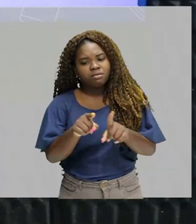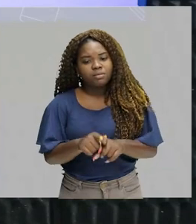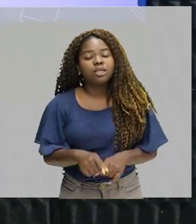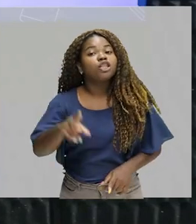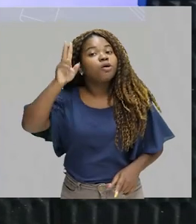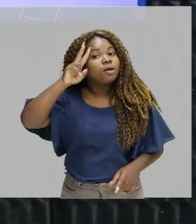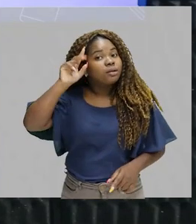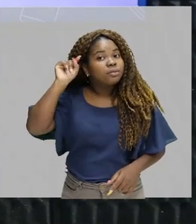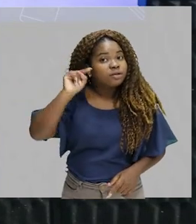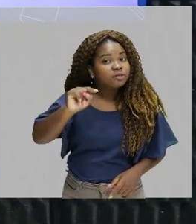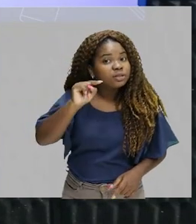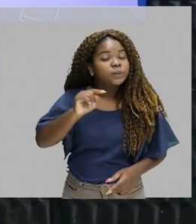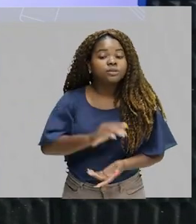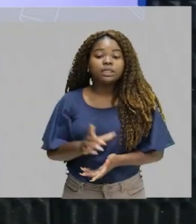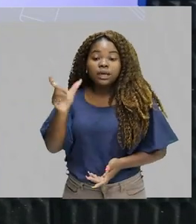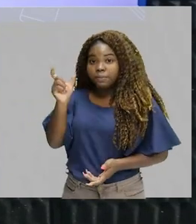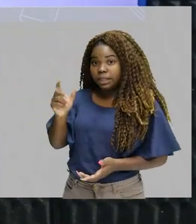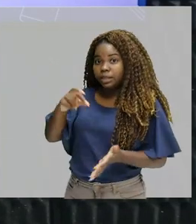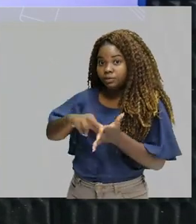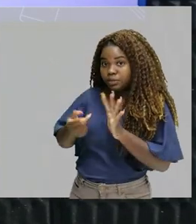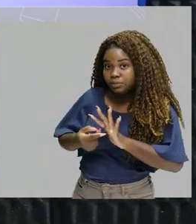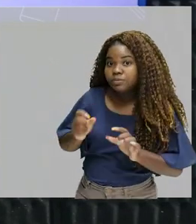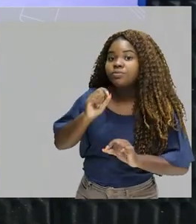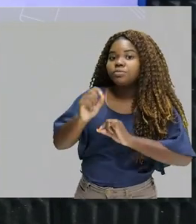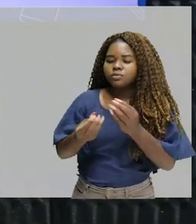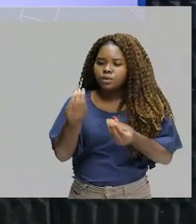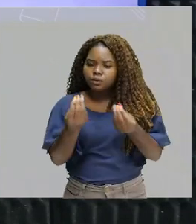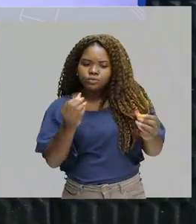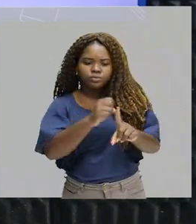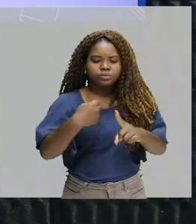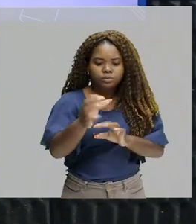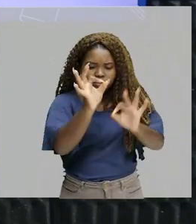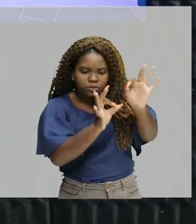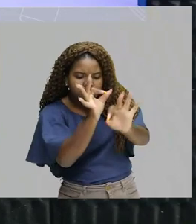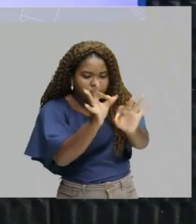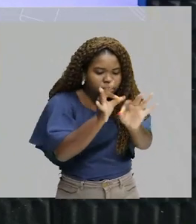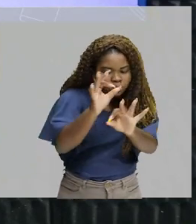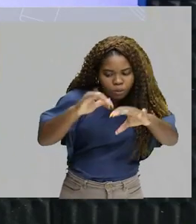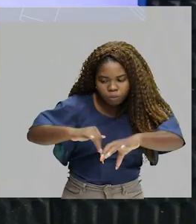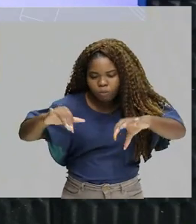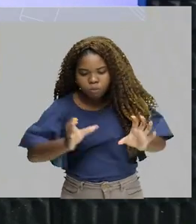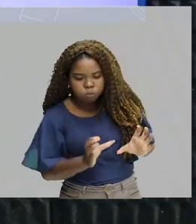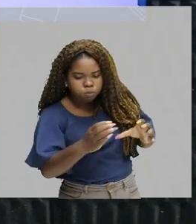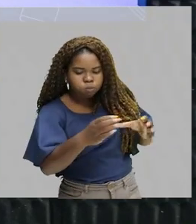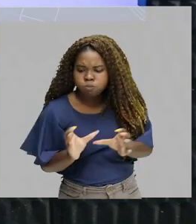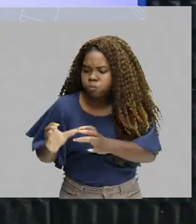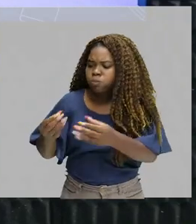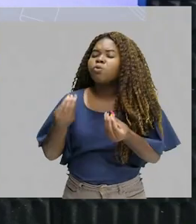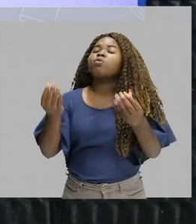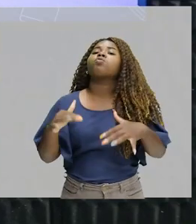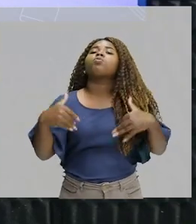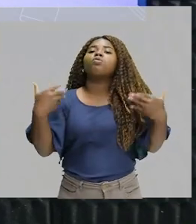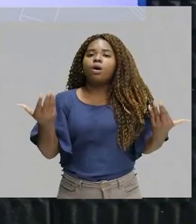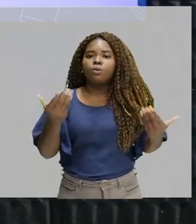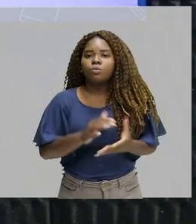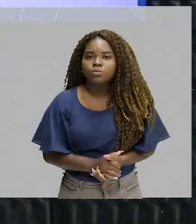só para te lembrar que estratificação é a forma pela qual a sociedade está dividida está